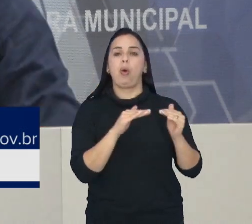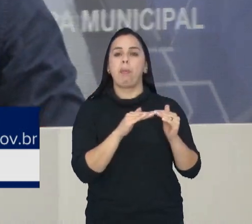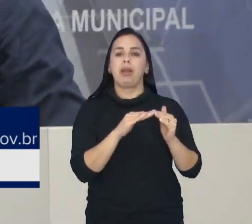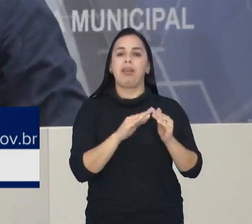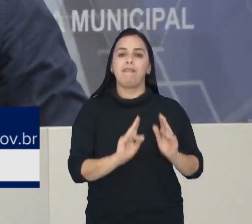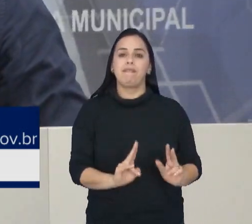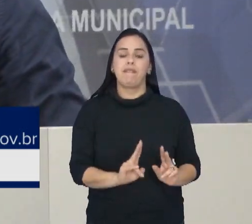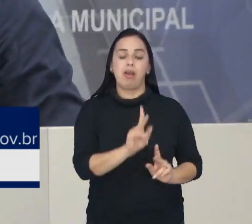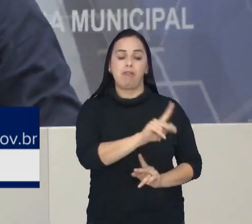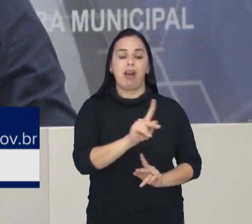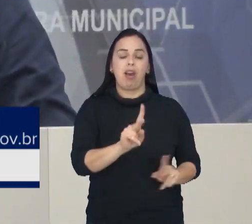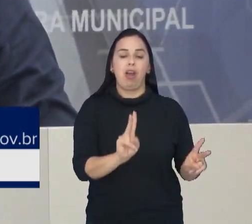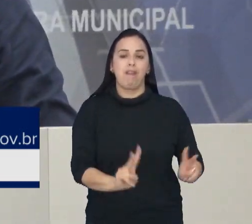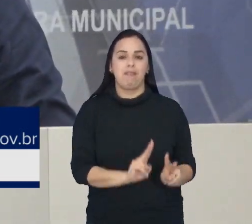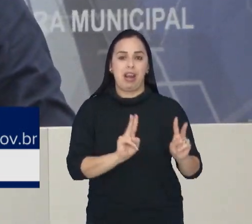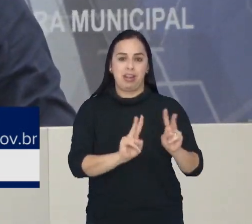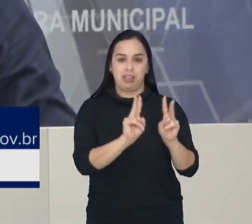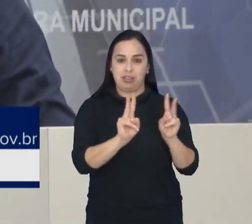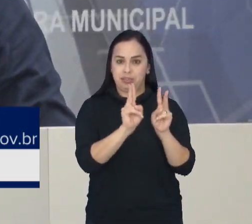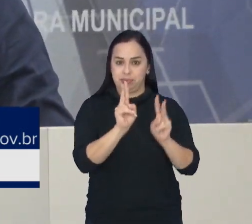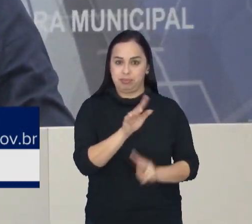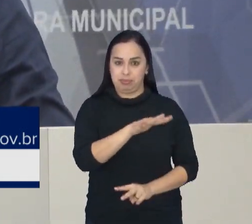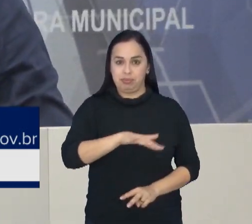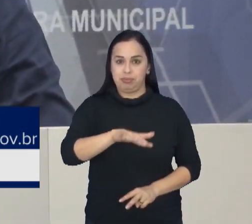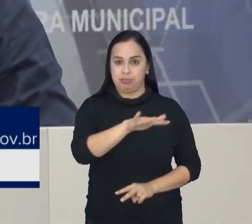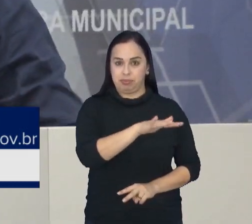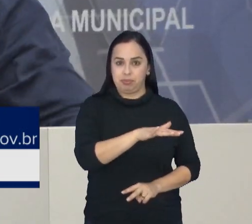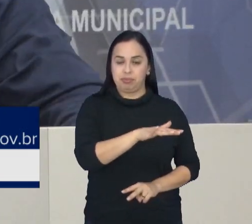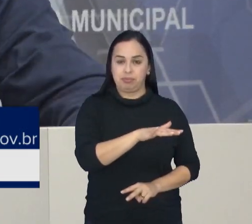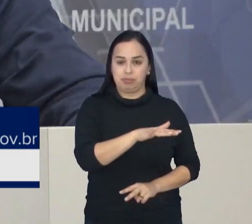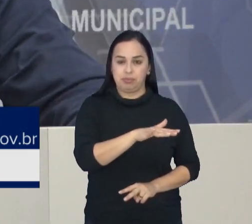aí essa categoria de servidor tão